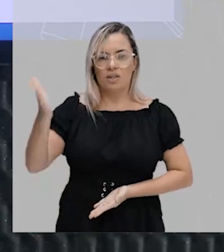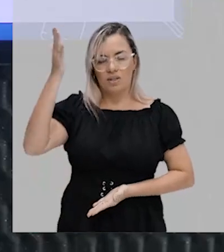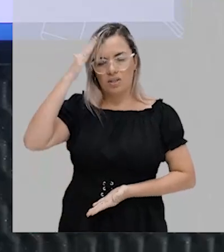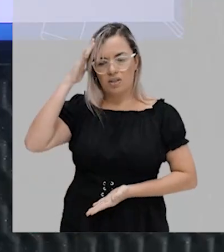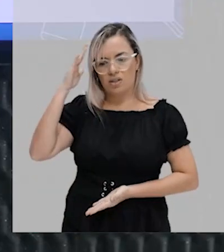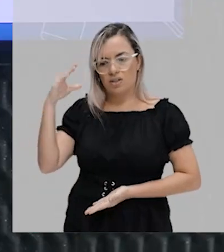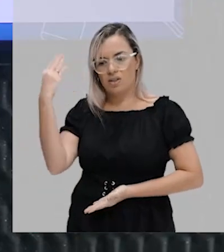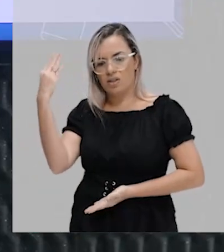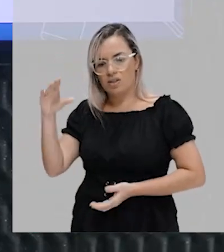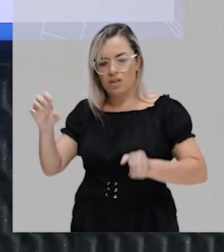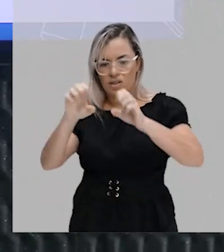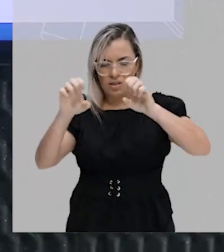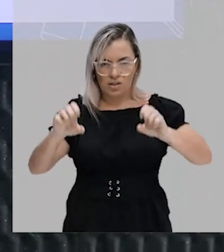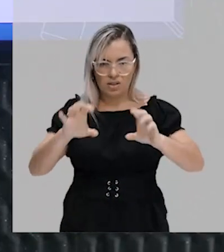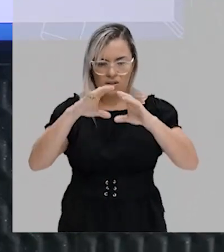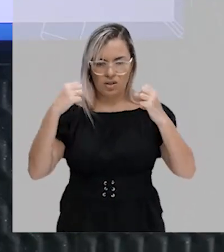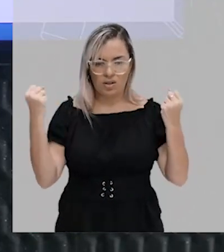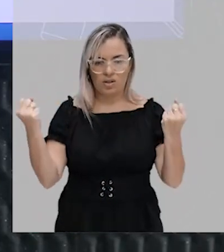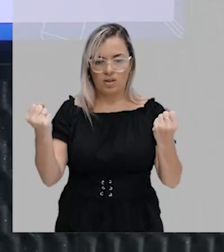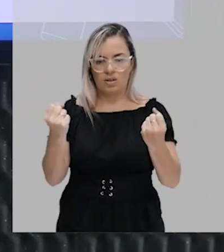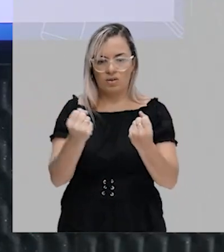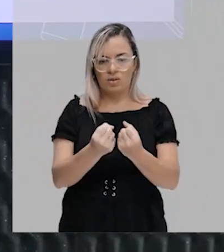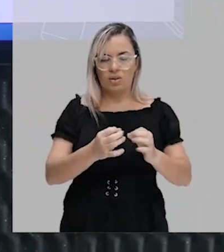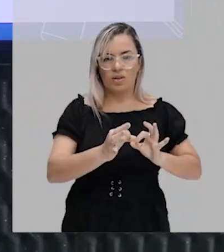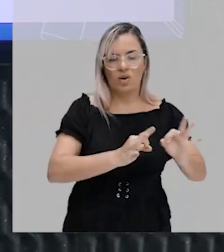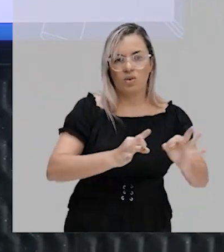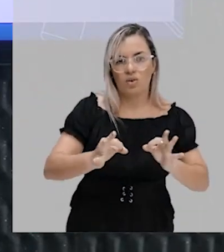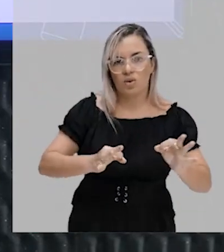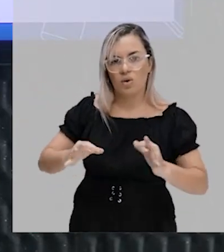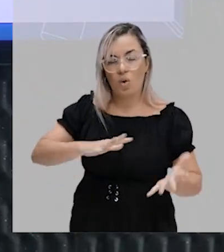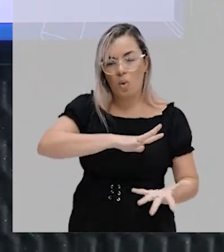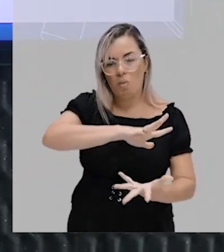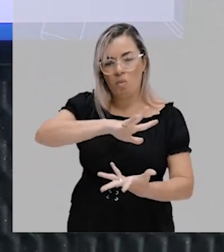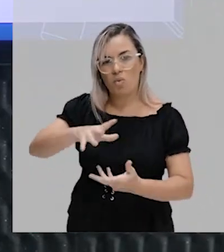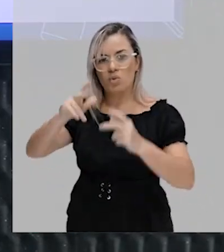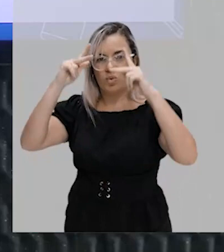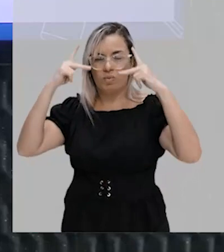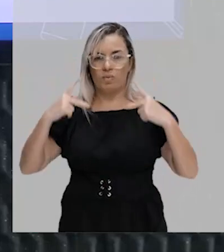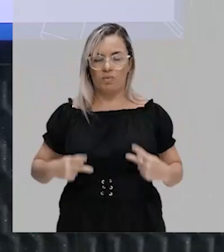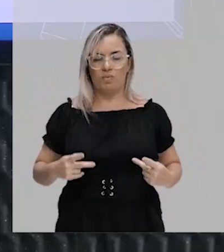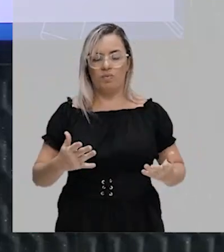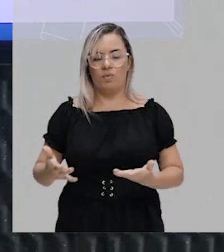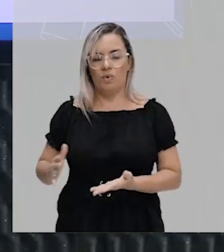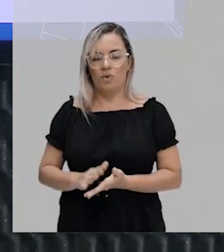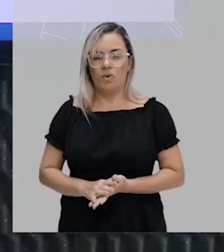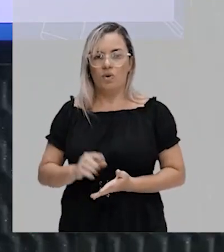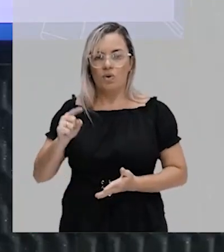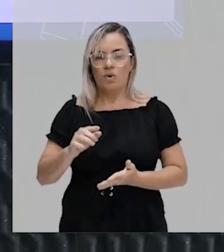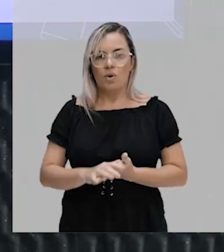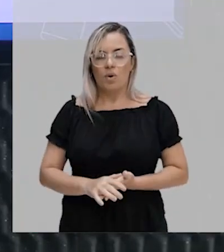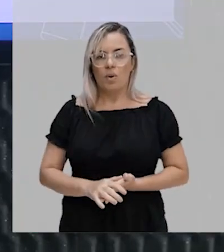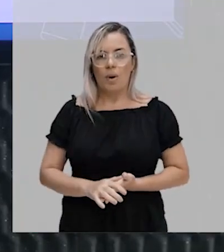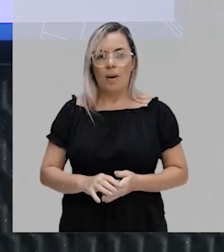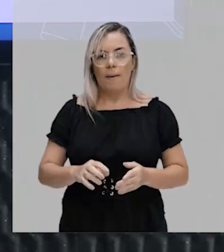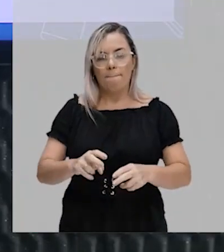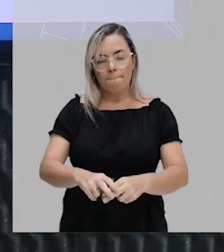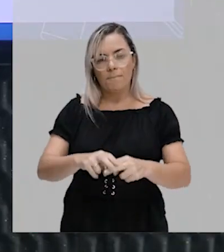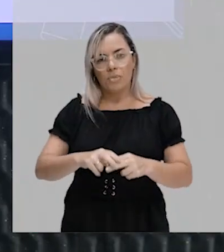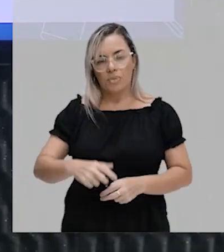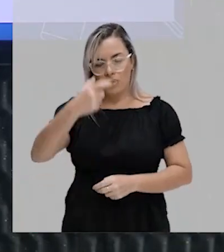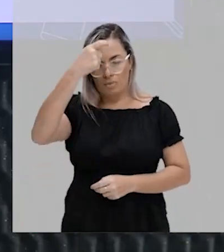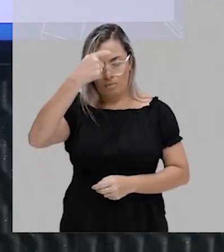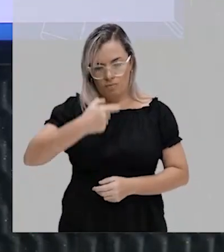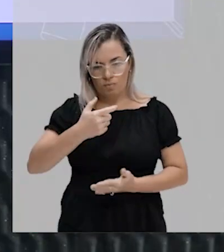as estruturas sociais que ordenam o mundo humano. Para que o sociólogo cumpra bem a sua